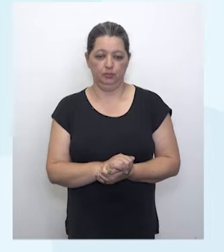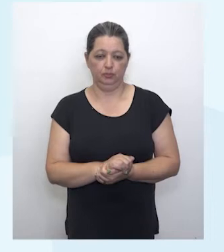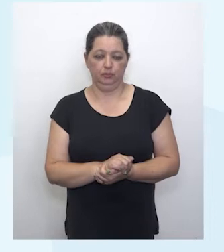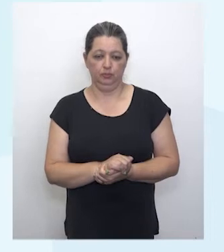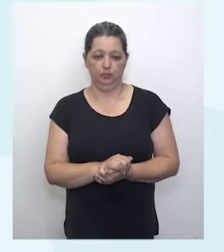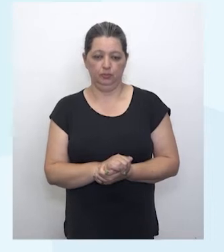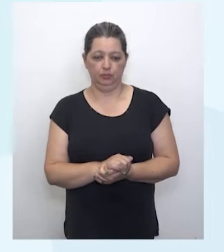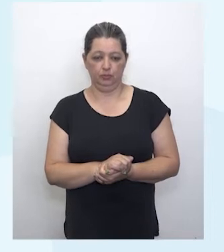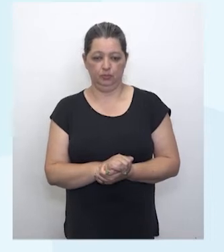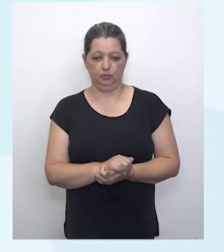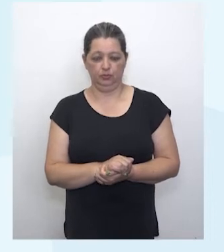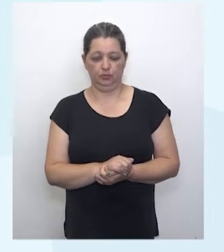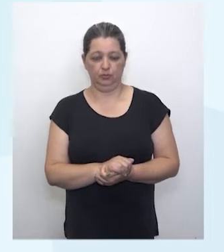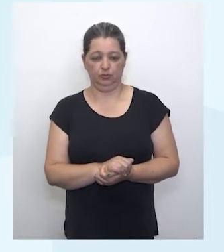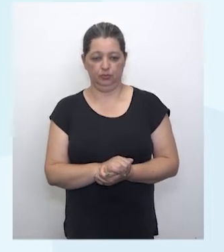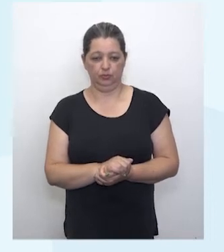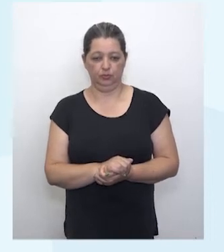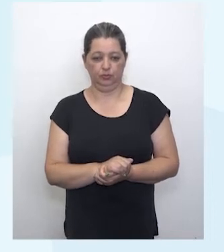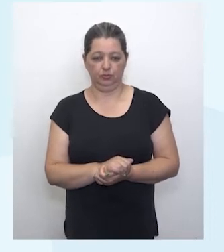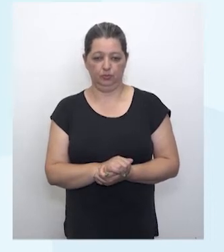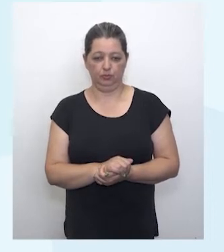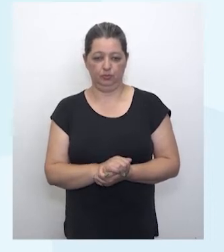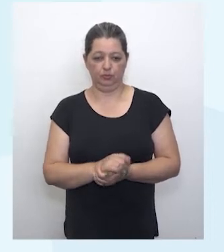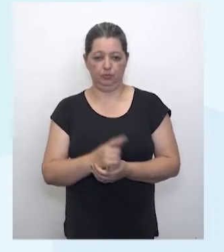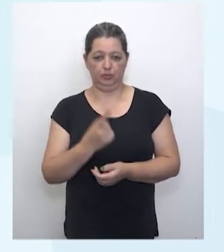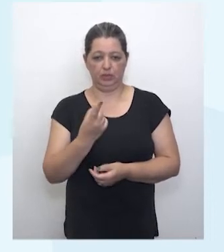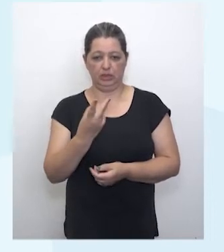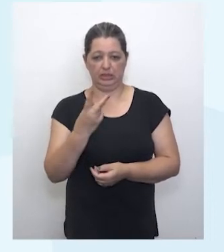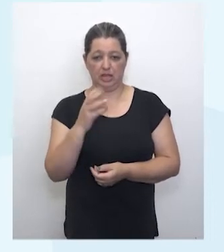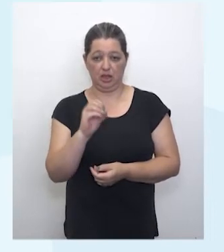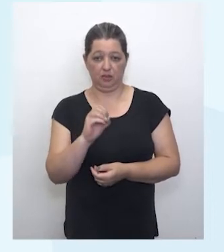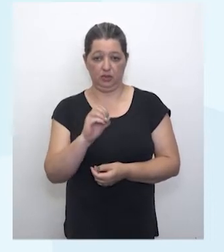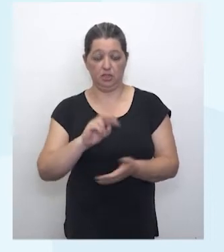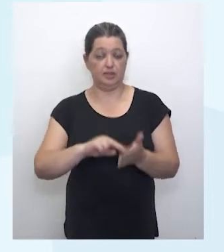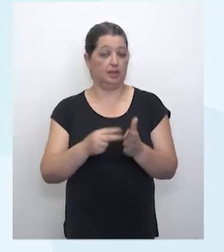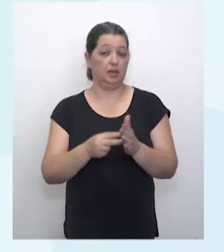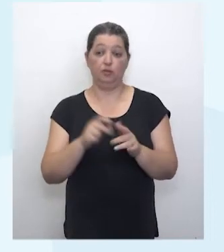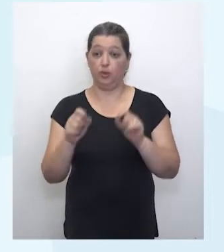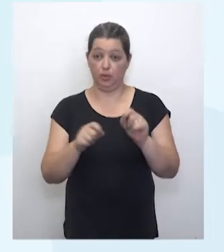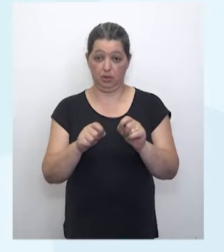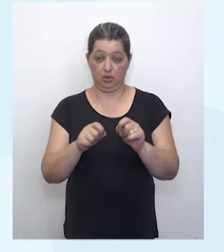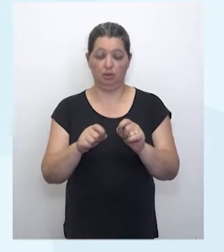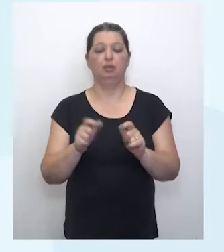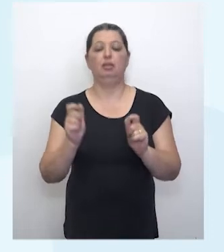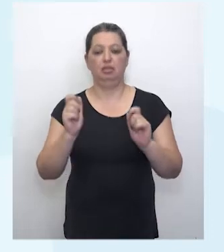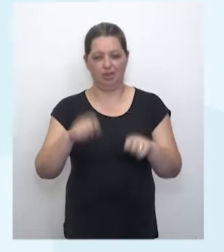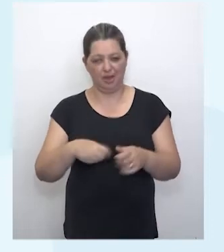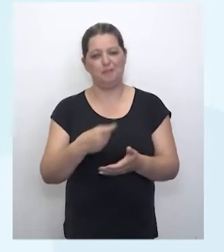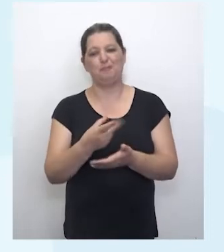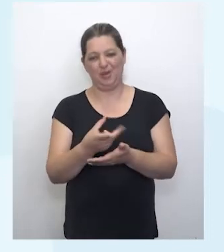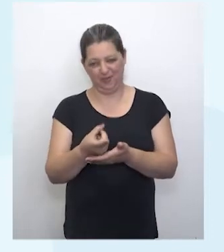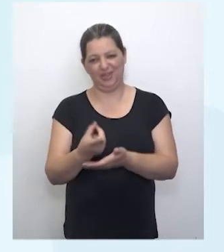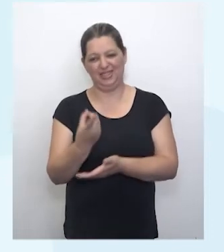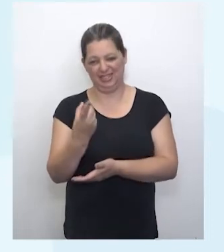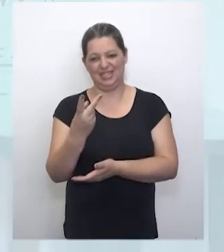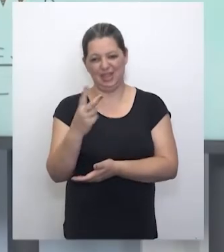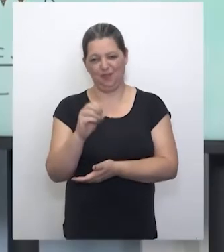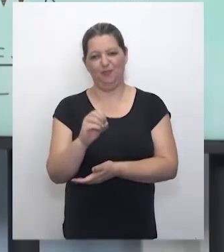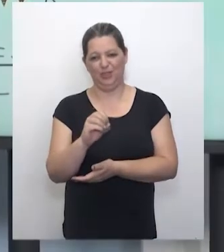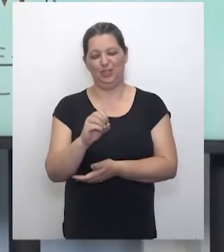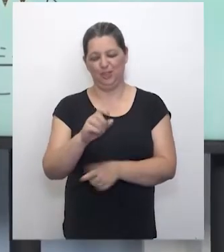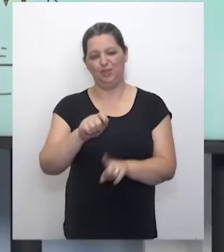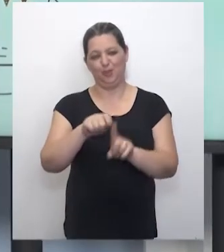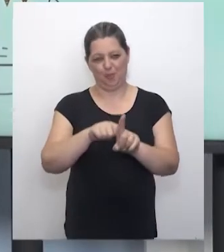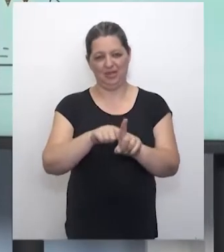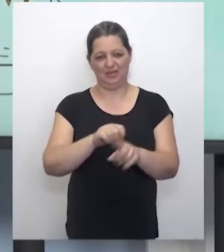tira nada, 2. 5 tira 4, 1. Isso significa que ela ainda pode vender 120 sorvetes nesse